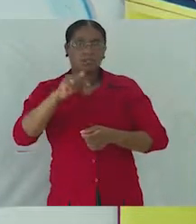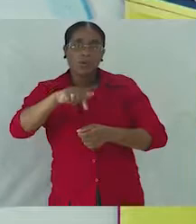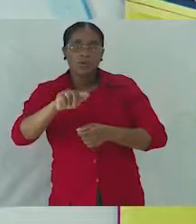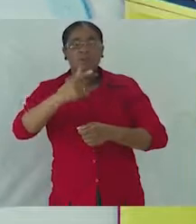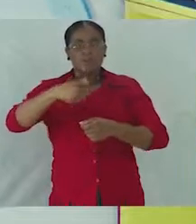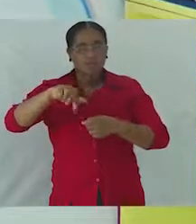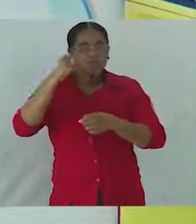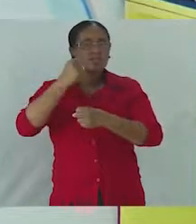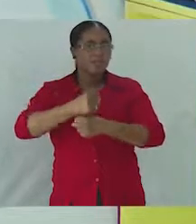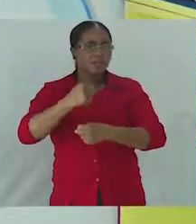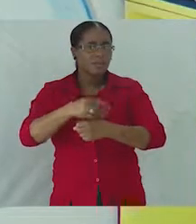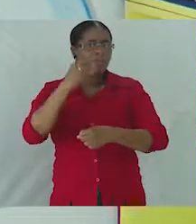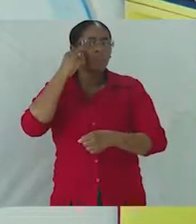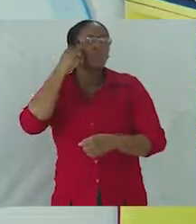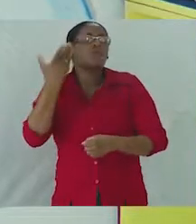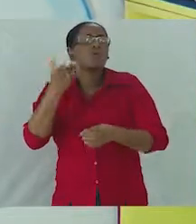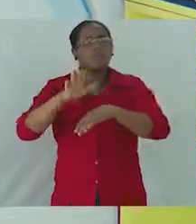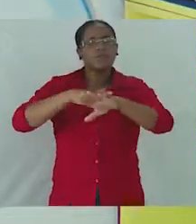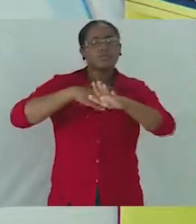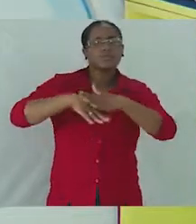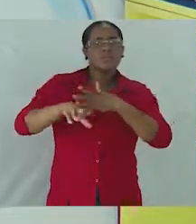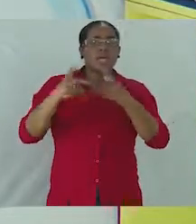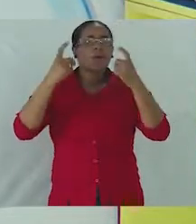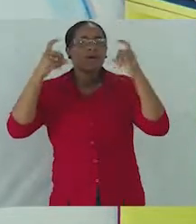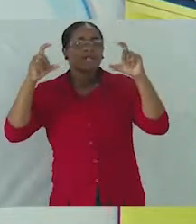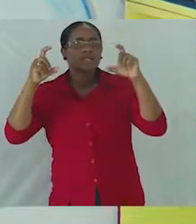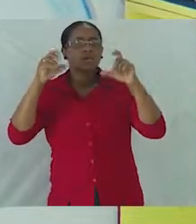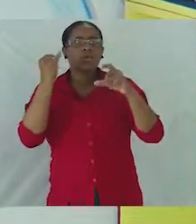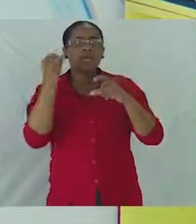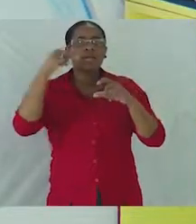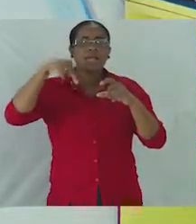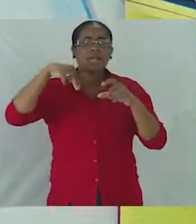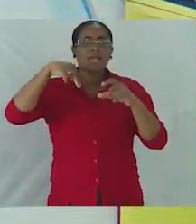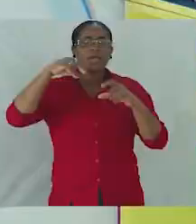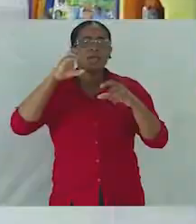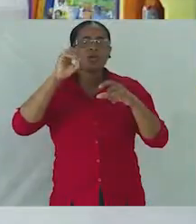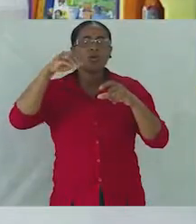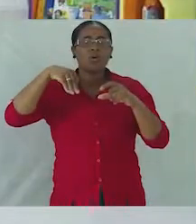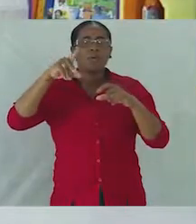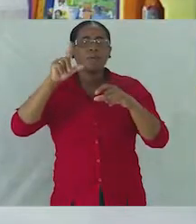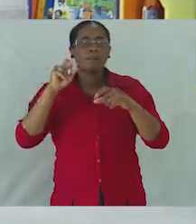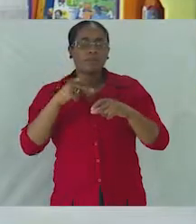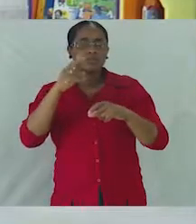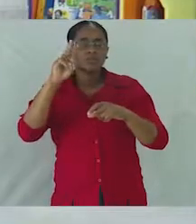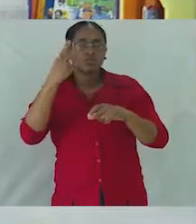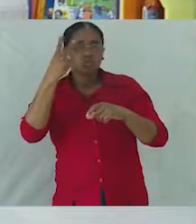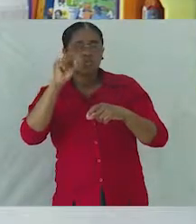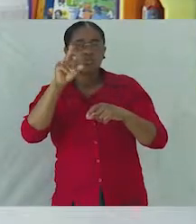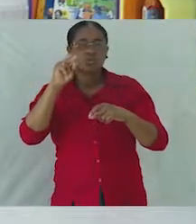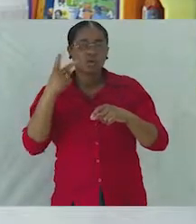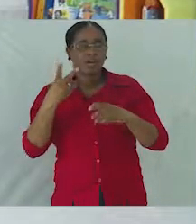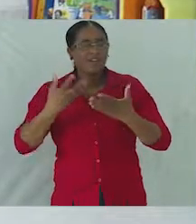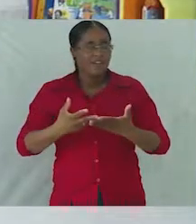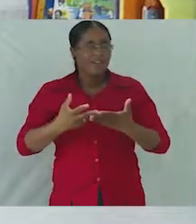ver como resolver equações incompletas do segundo grau. Bom, vamos pegar o